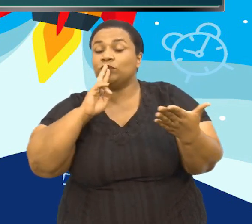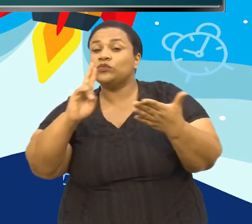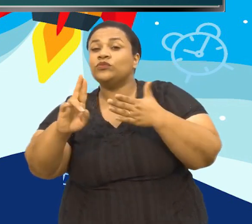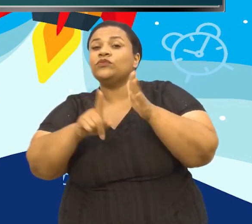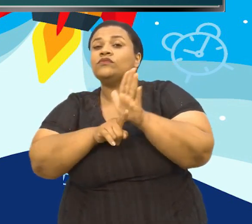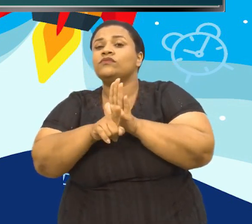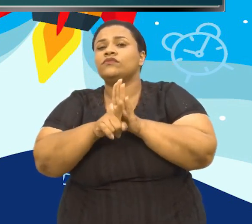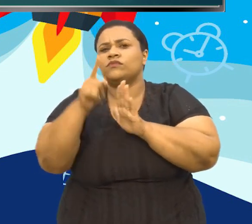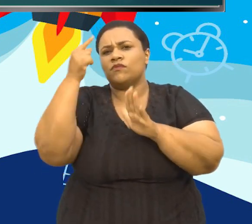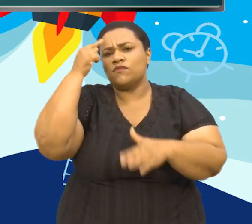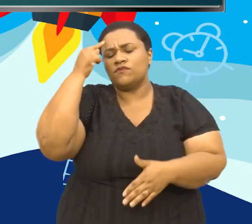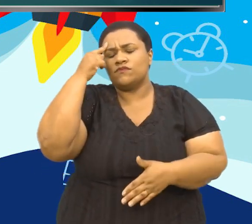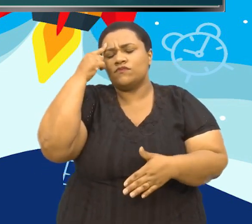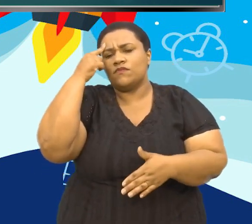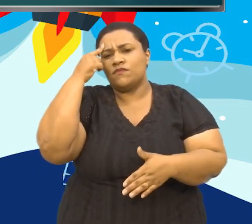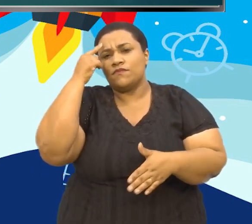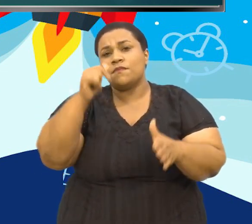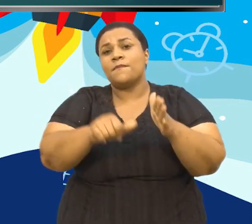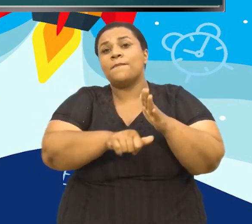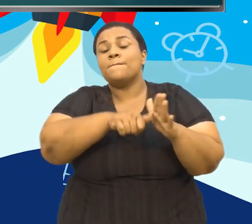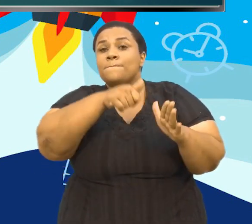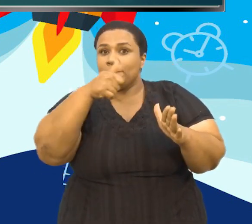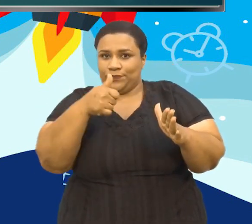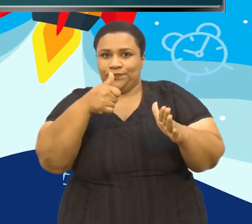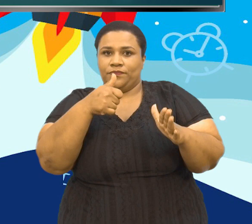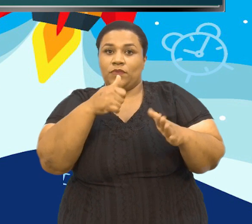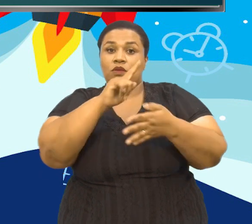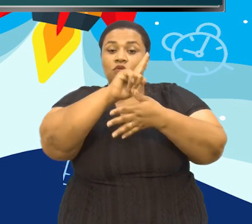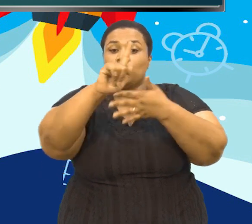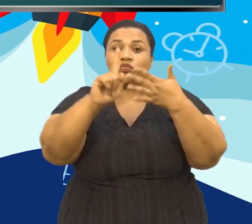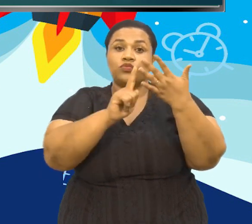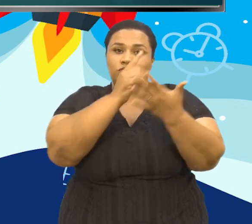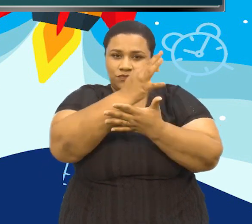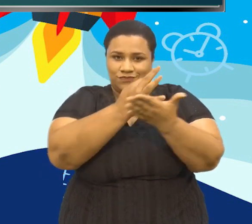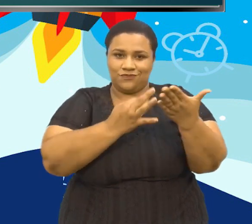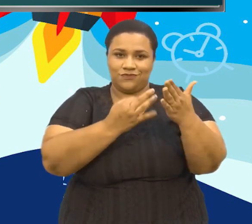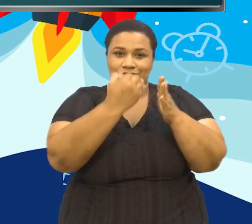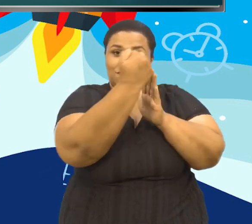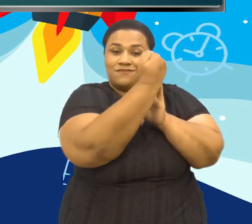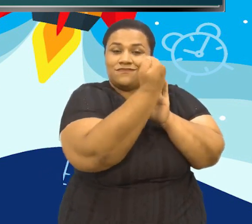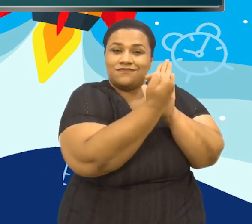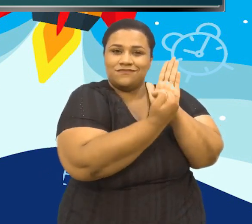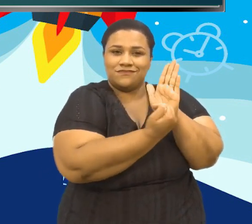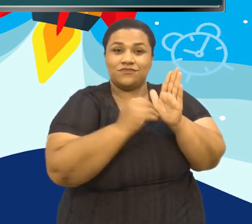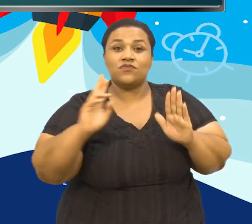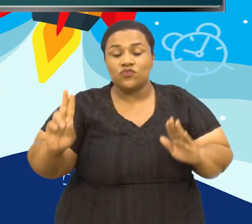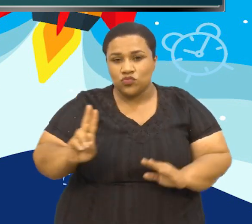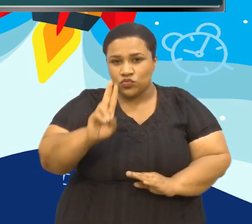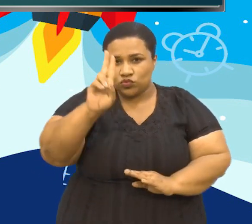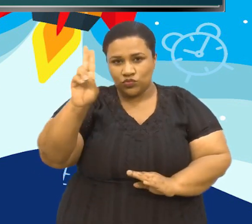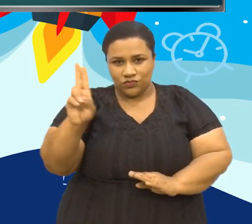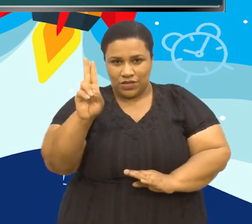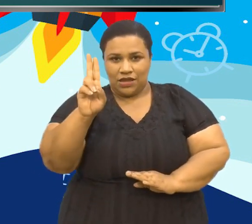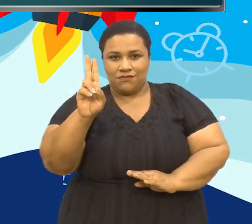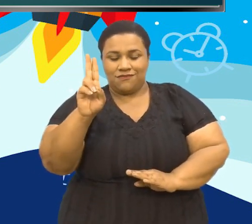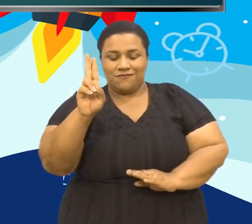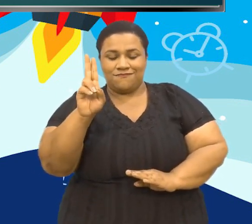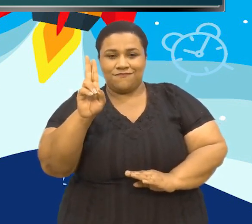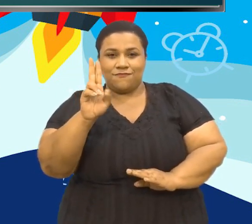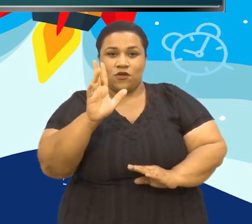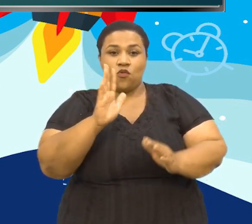responder essa pergunta, nós temos que pensar primeiramente que os gêneros textuais são as classificações usadas